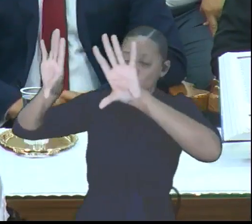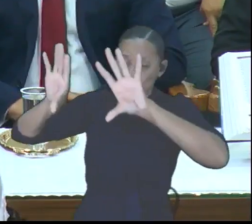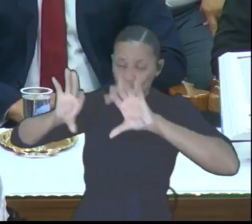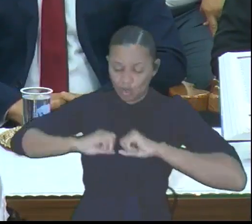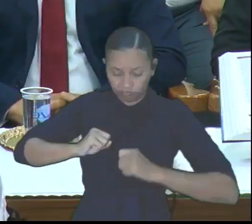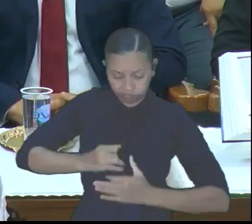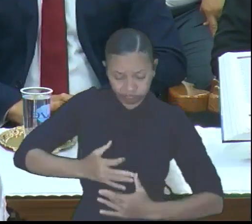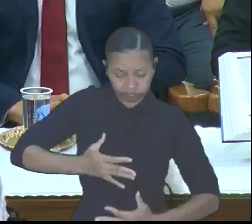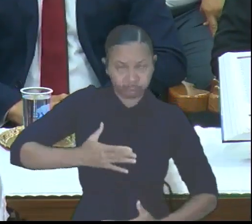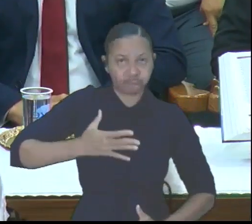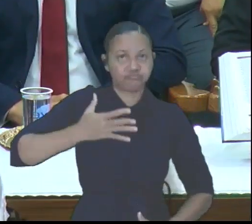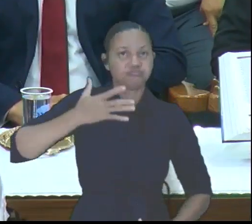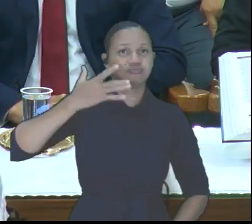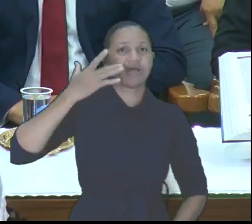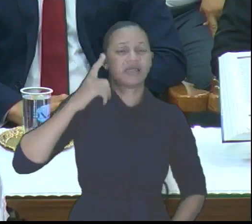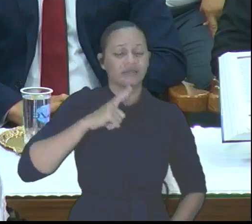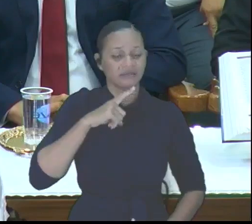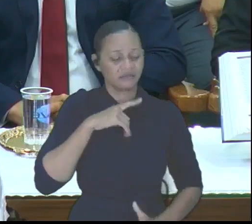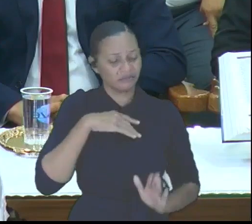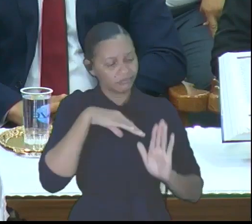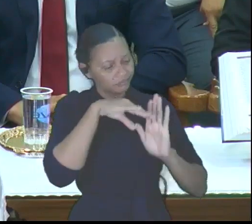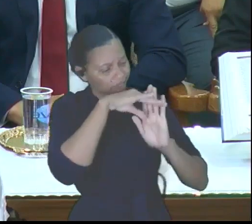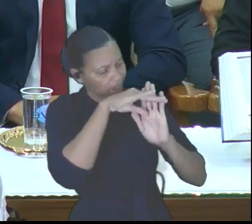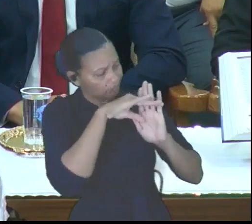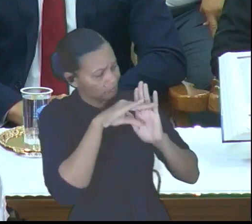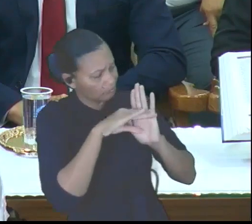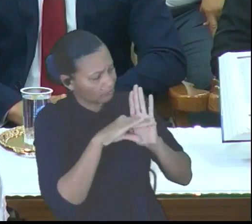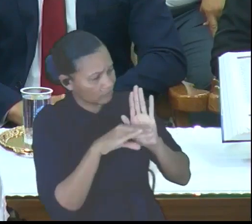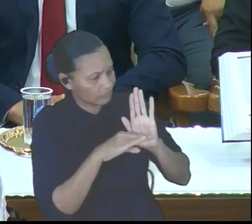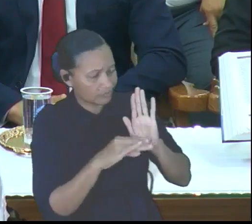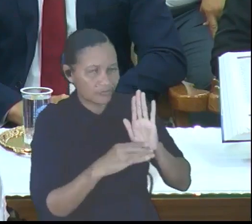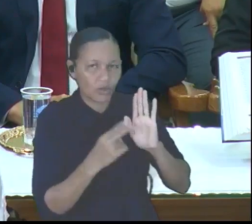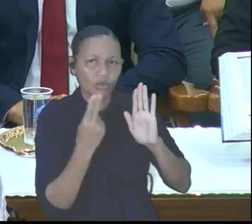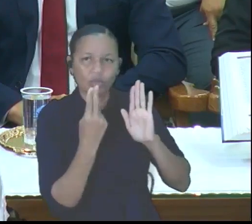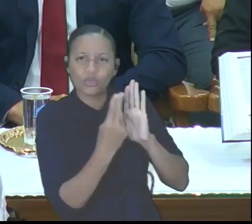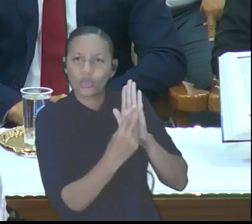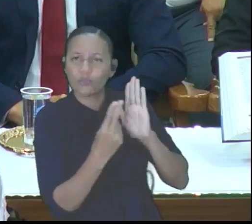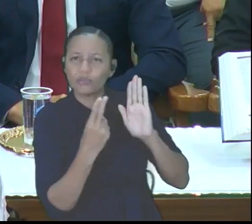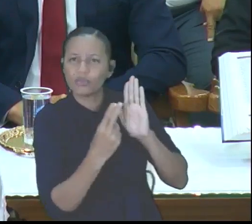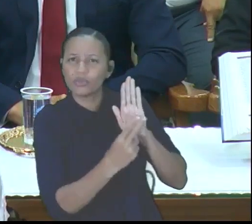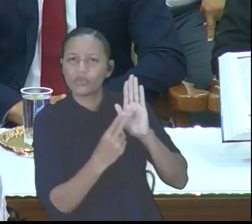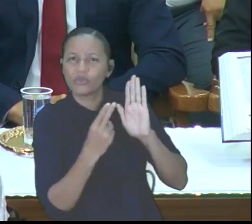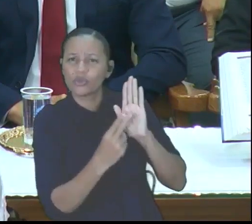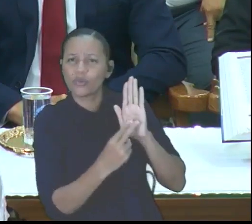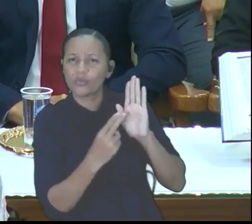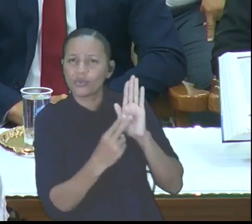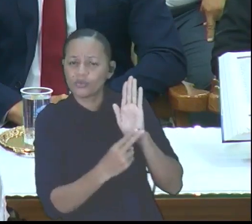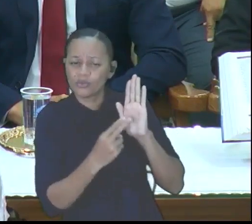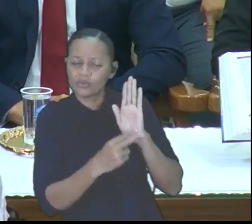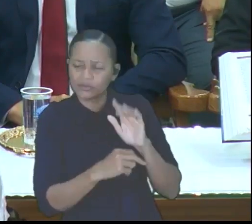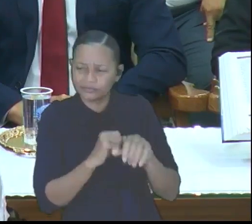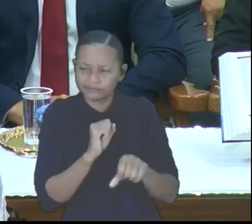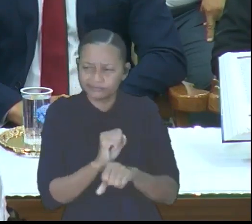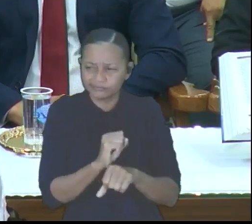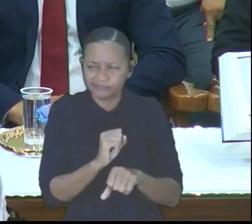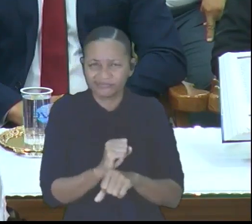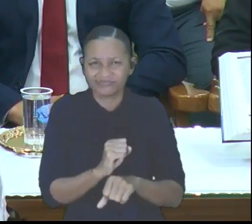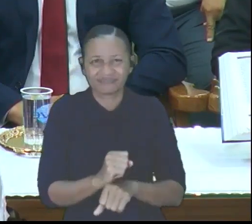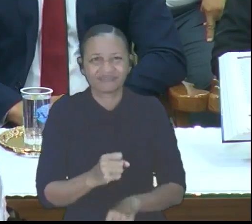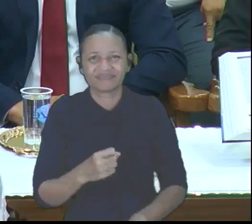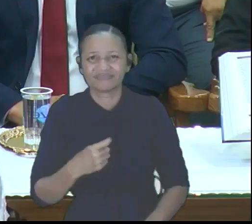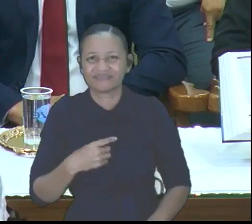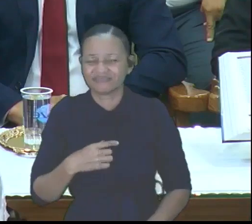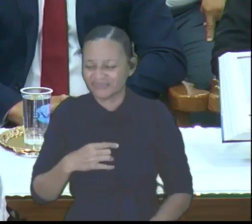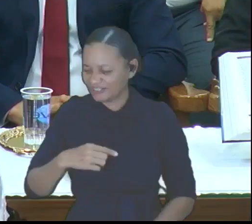revestidos. Lá tem uma lista de alguns nomes que estavam lá esperando. Será que eu vou? Não tinha